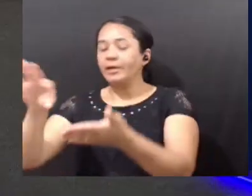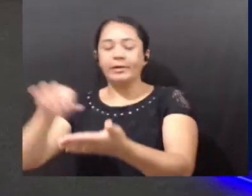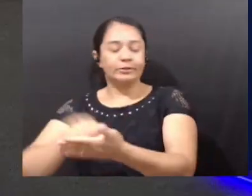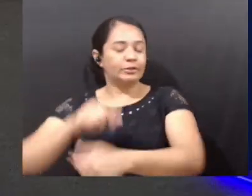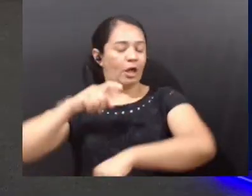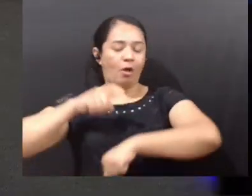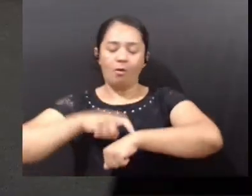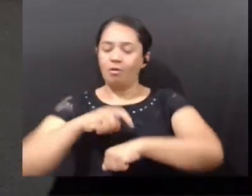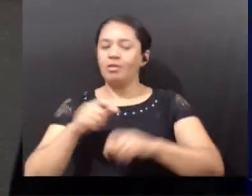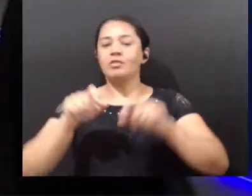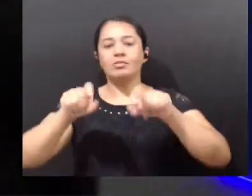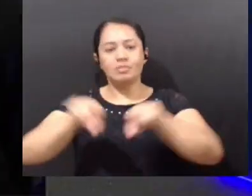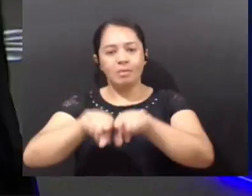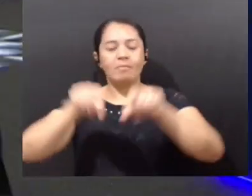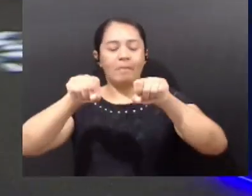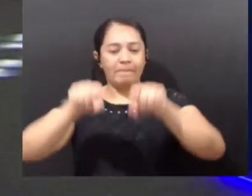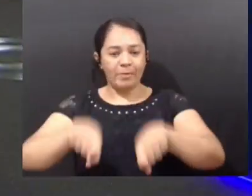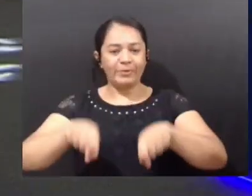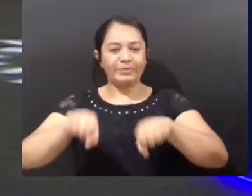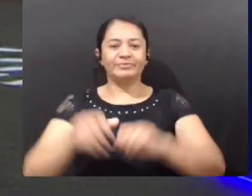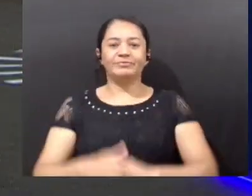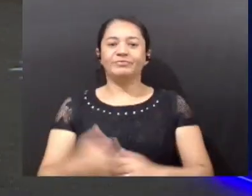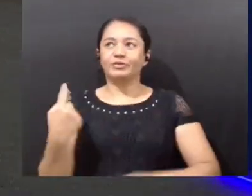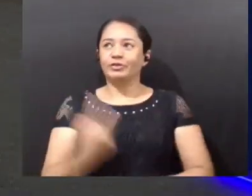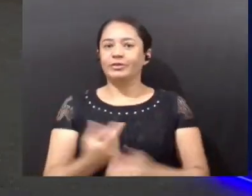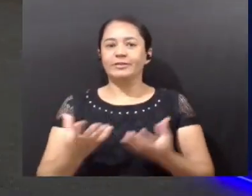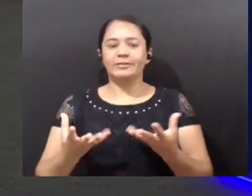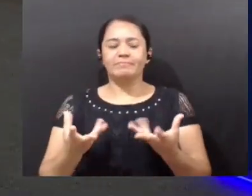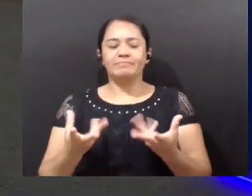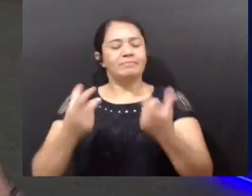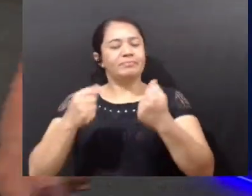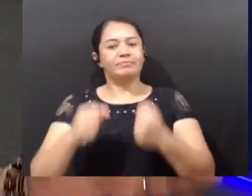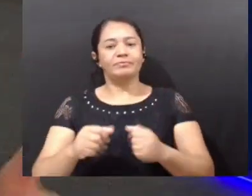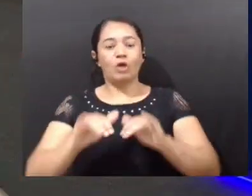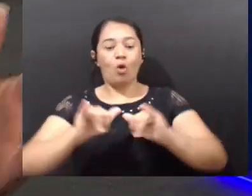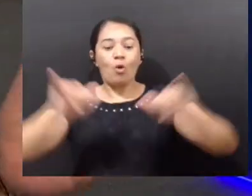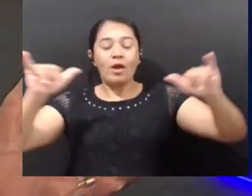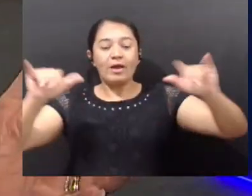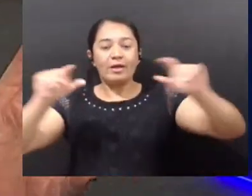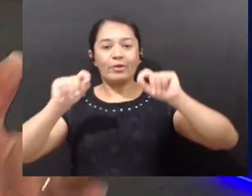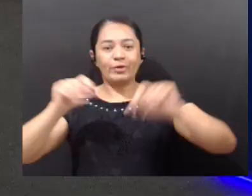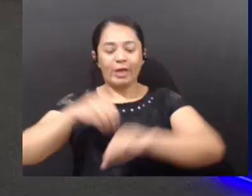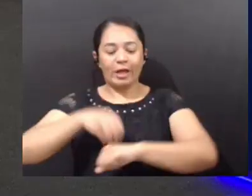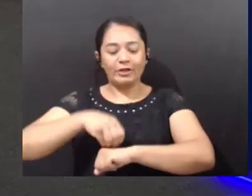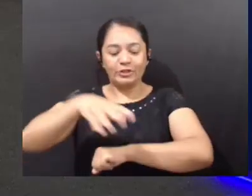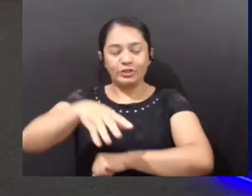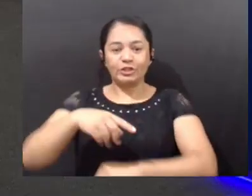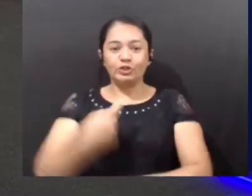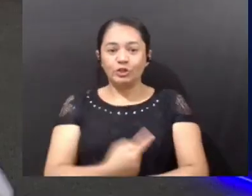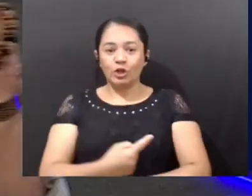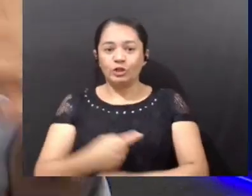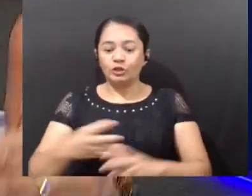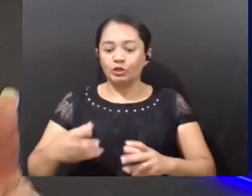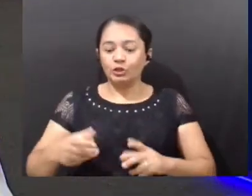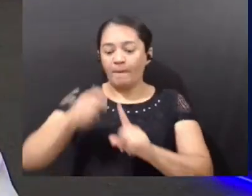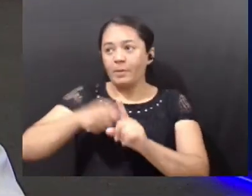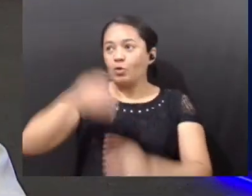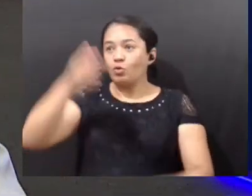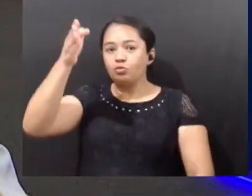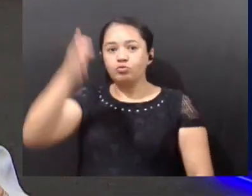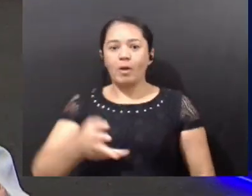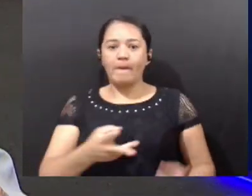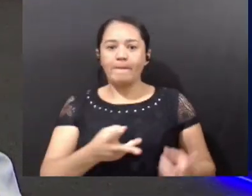nós, isso é uma coisa incrível. Então, o recado é que a gente, todos os meses, vê que cresce o